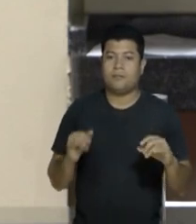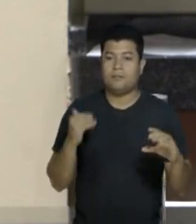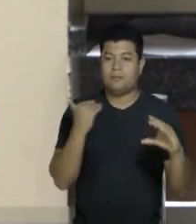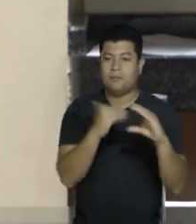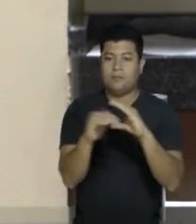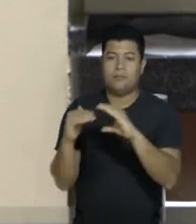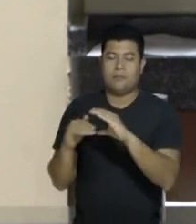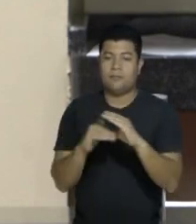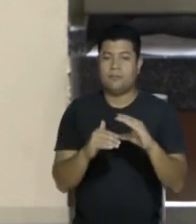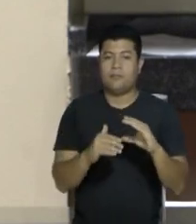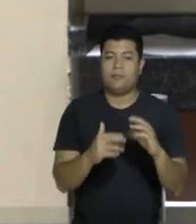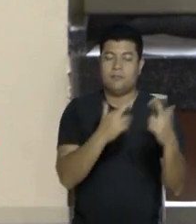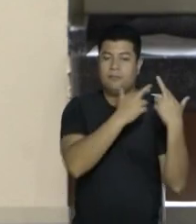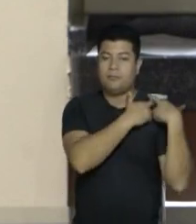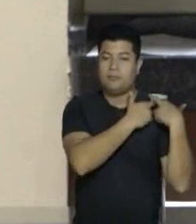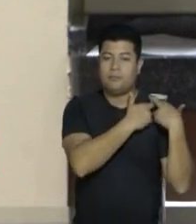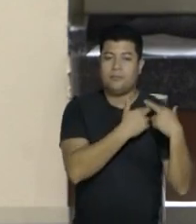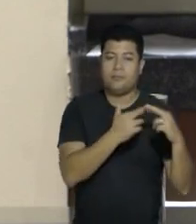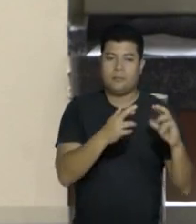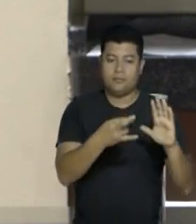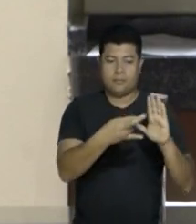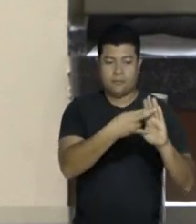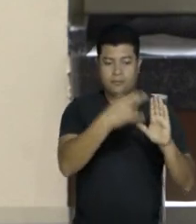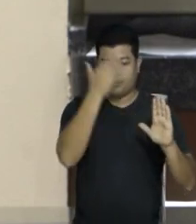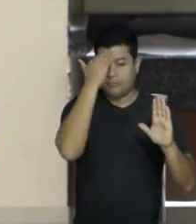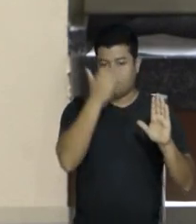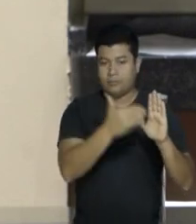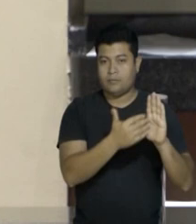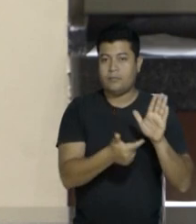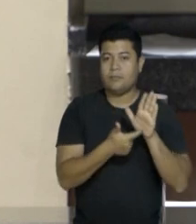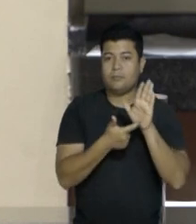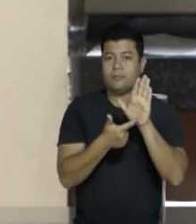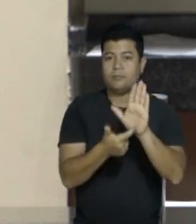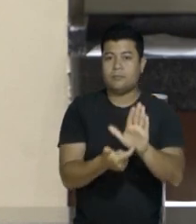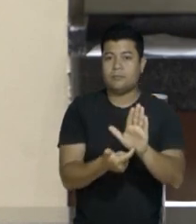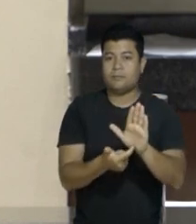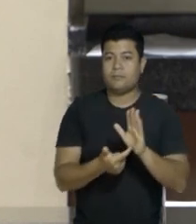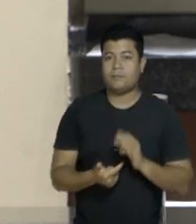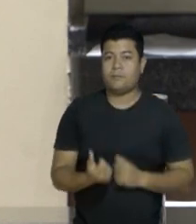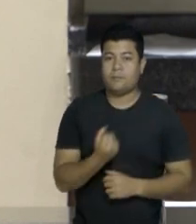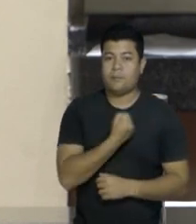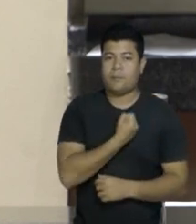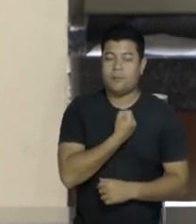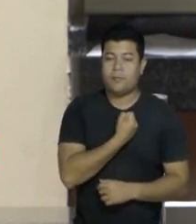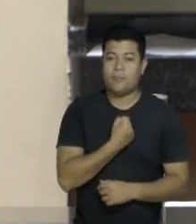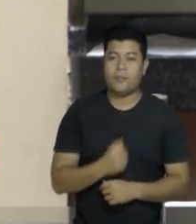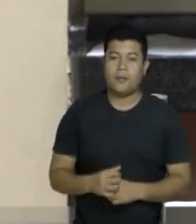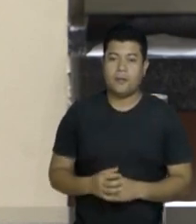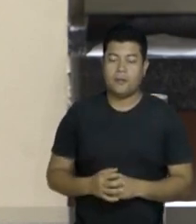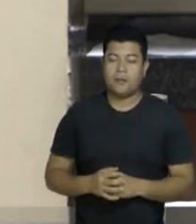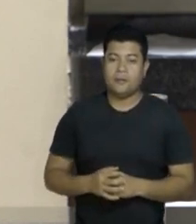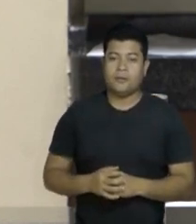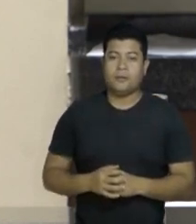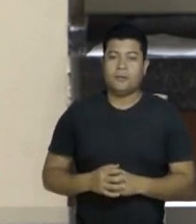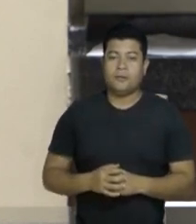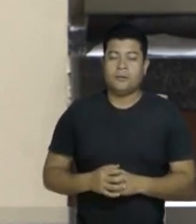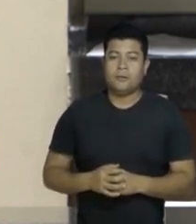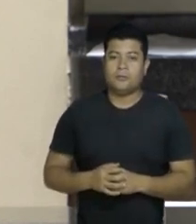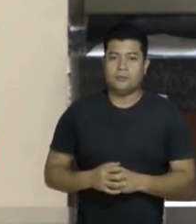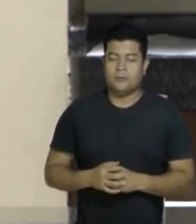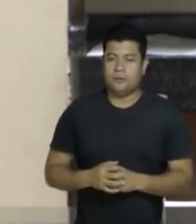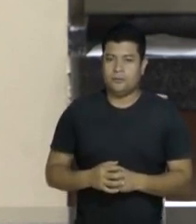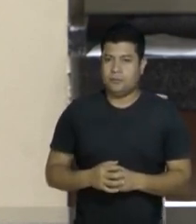aos destinatários, conforme determina o regimento interno, as seguintes indicações.